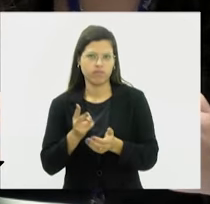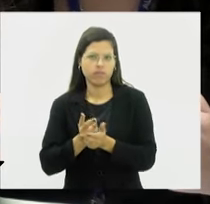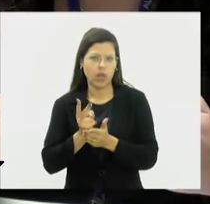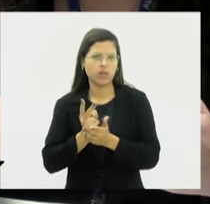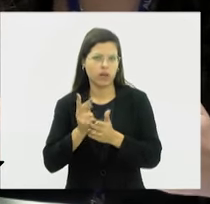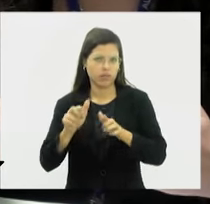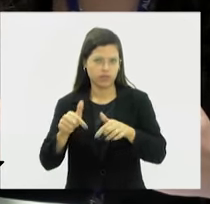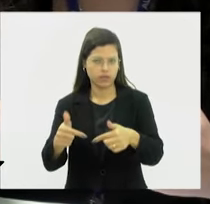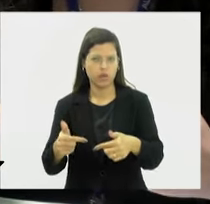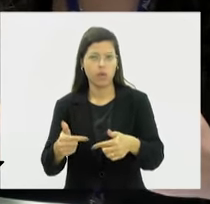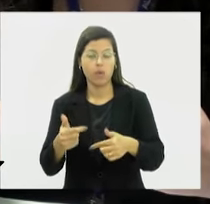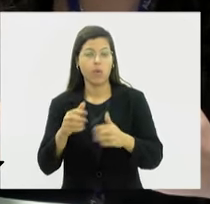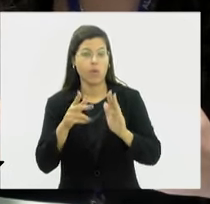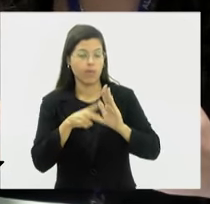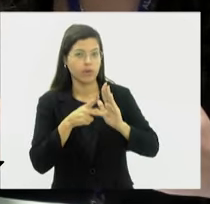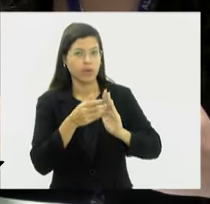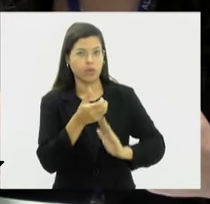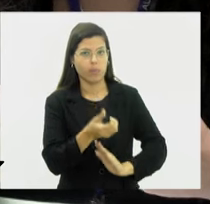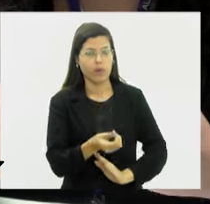projeto